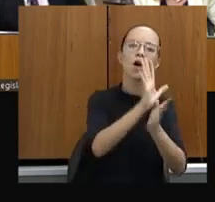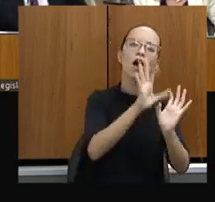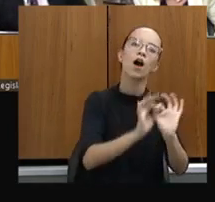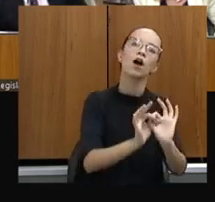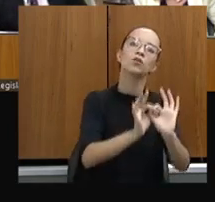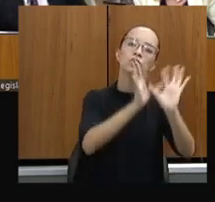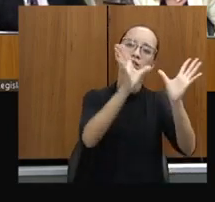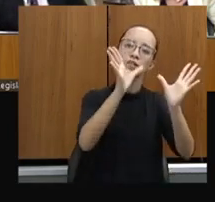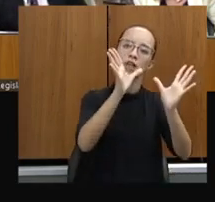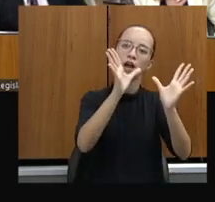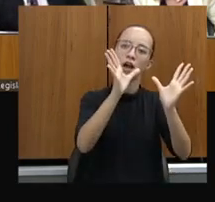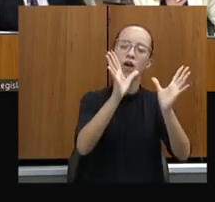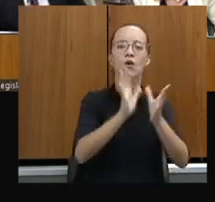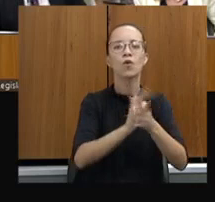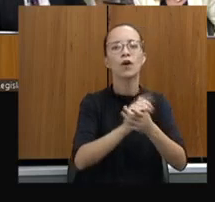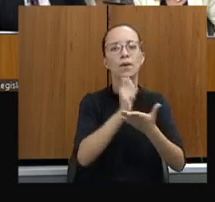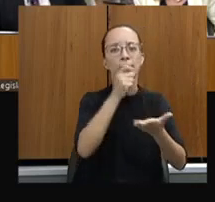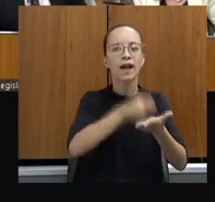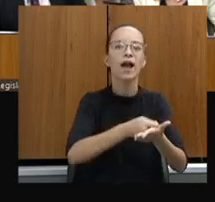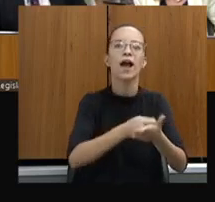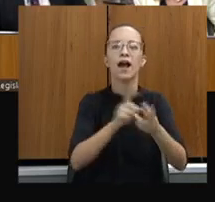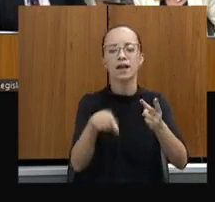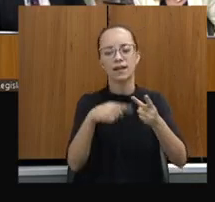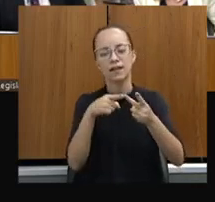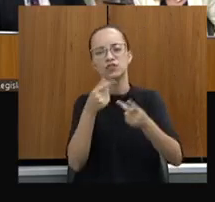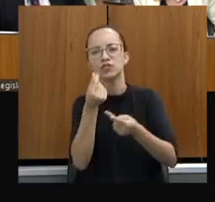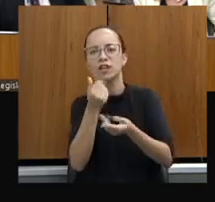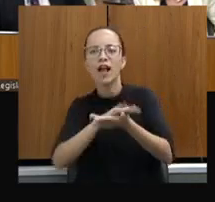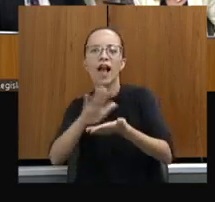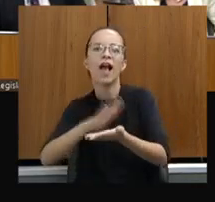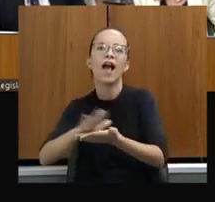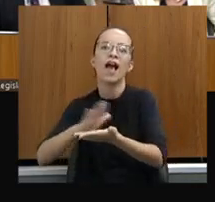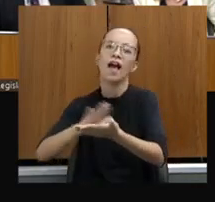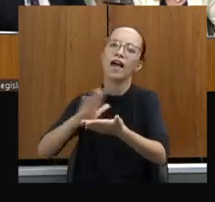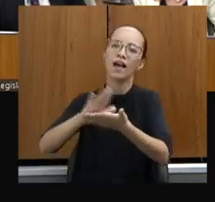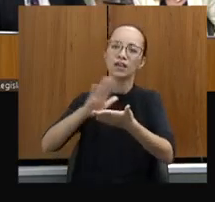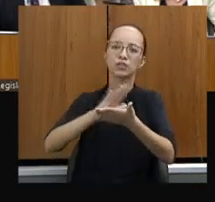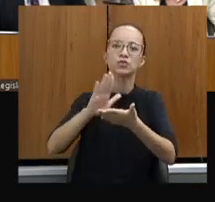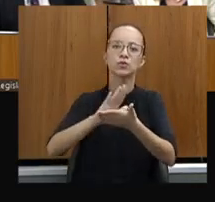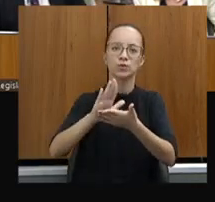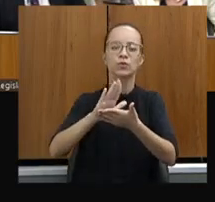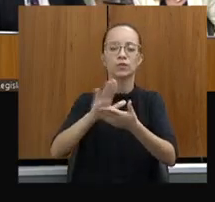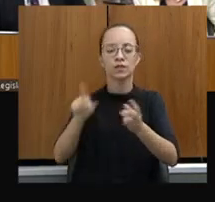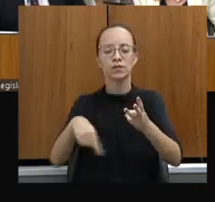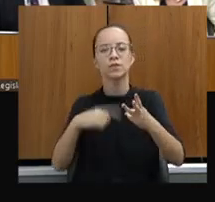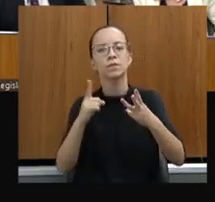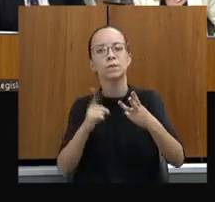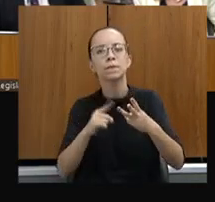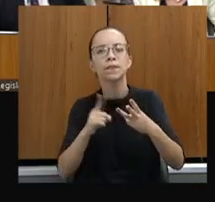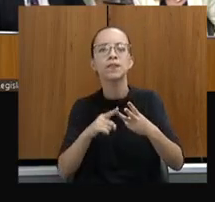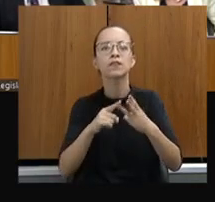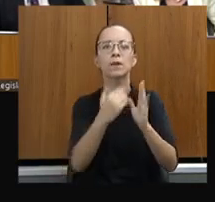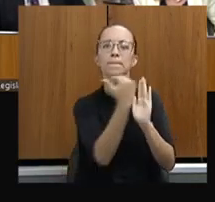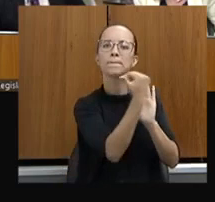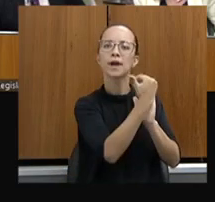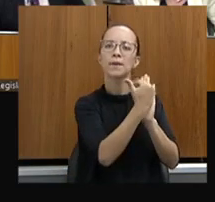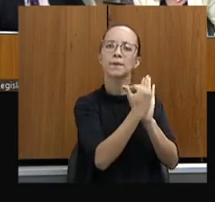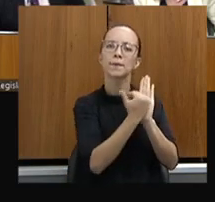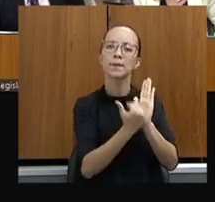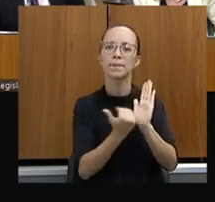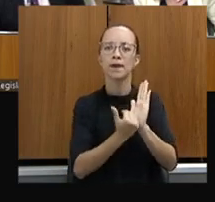a pagar questão de gastos limitados a variação do IPCA redução dos Sentidos cais medidas de pessoal